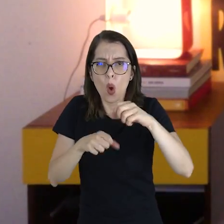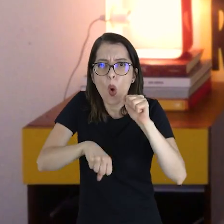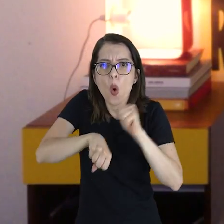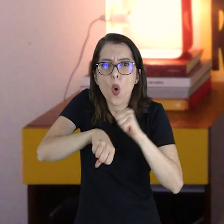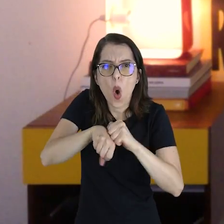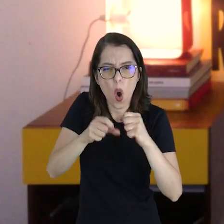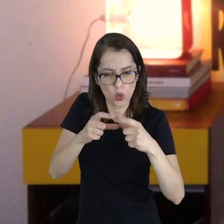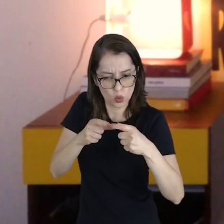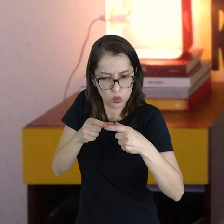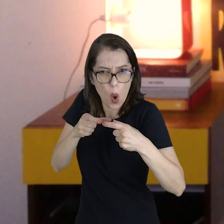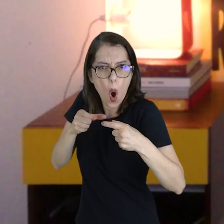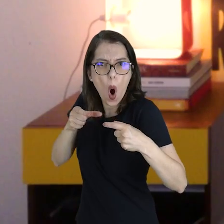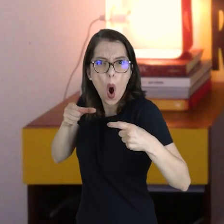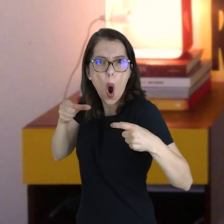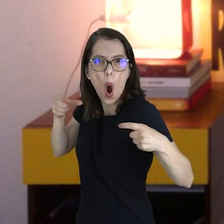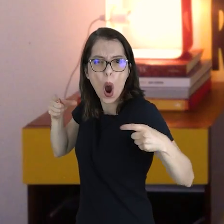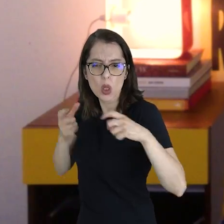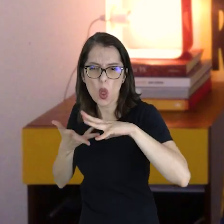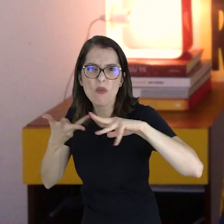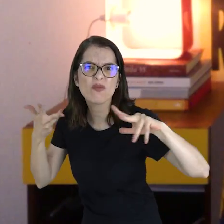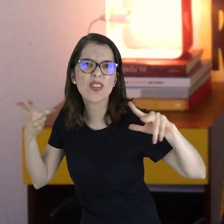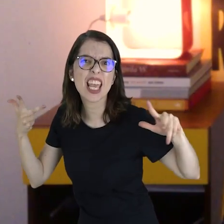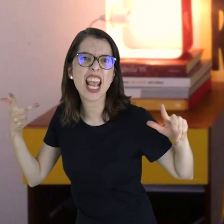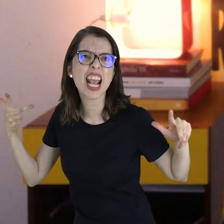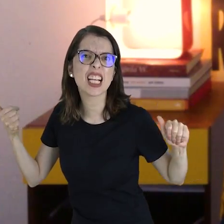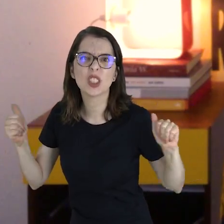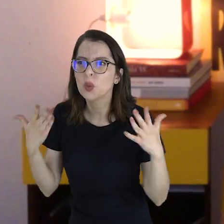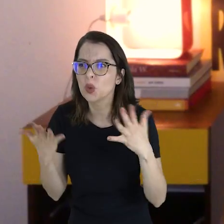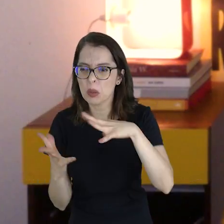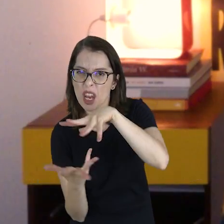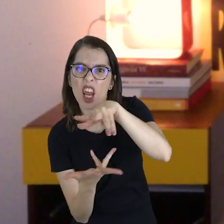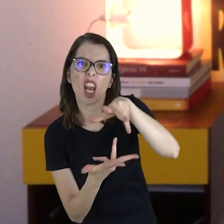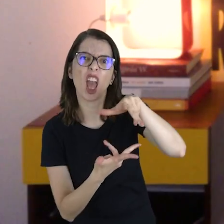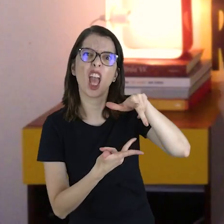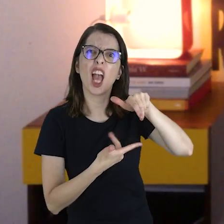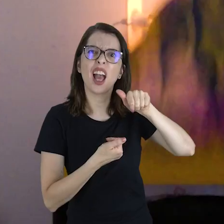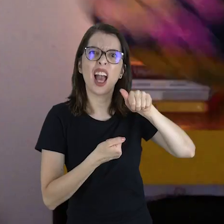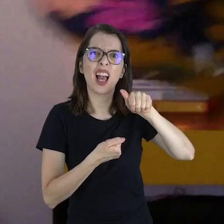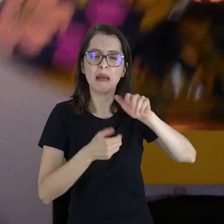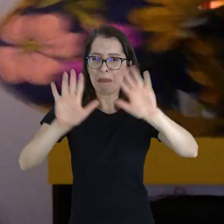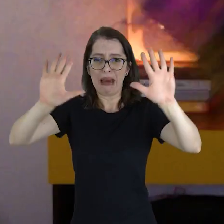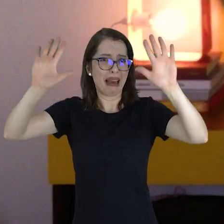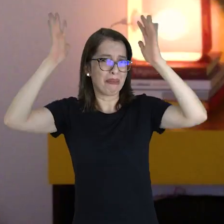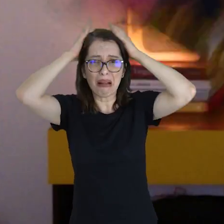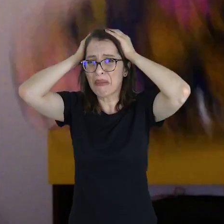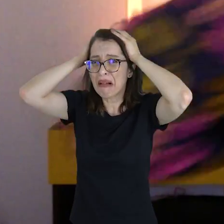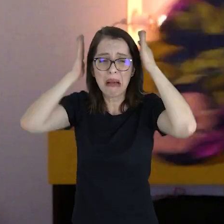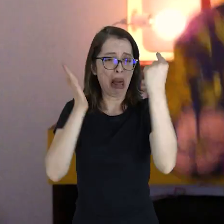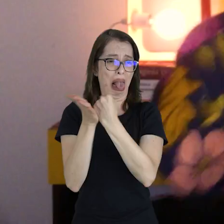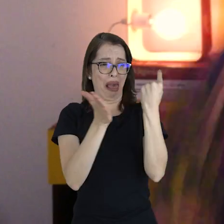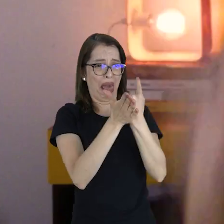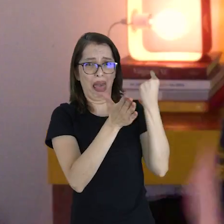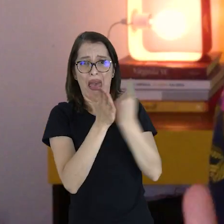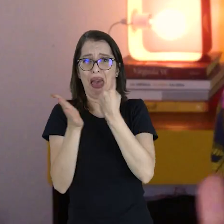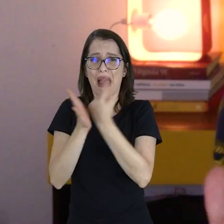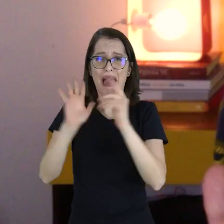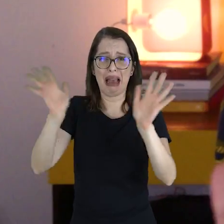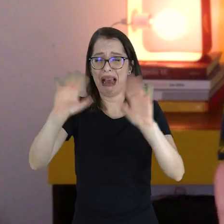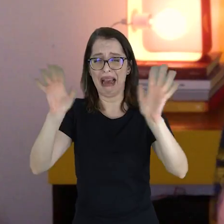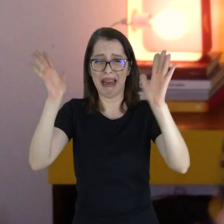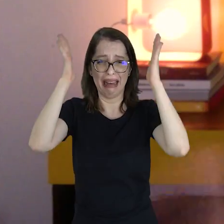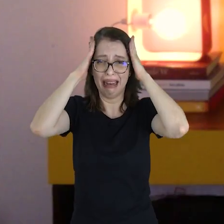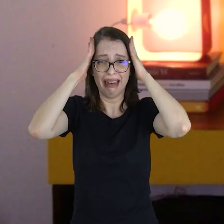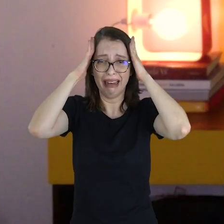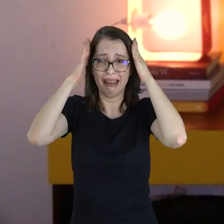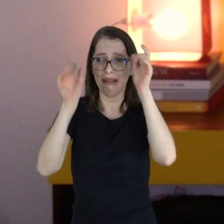osso do universo? Do planeta? Ai, são milhões de